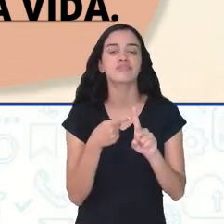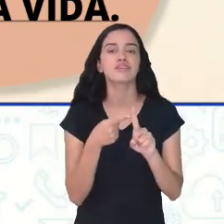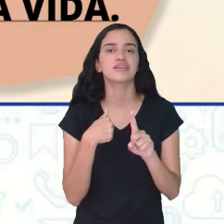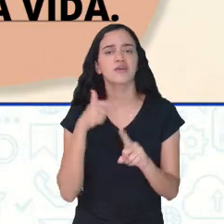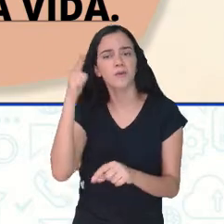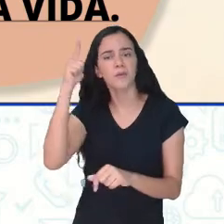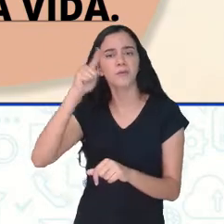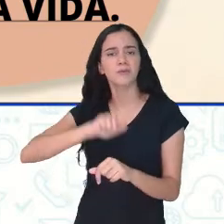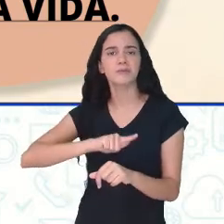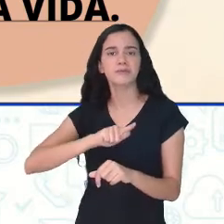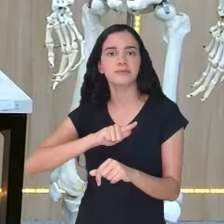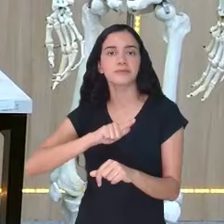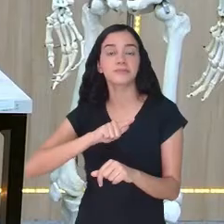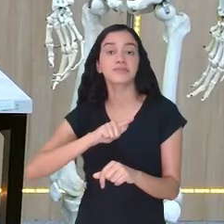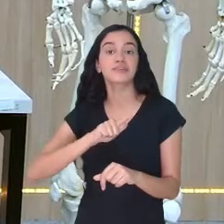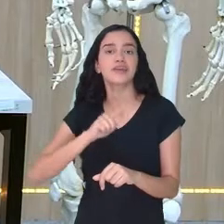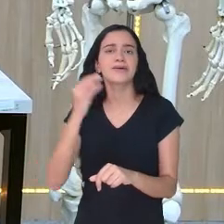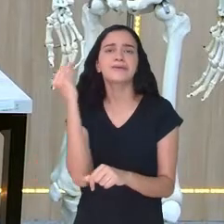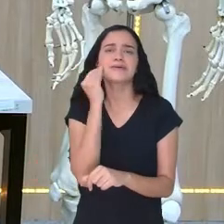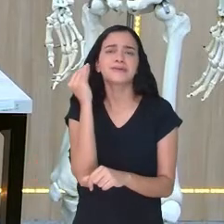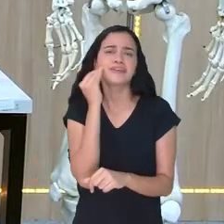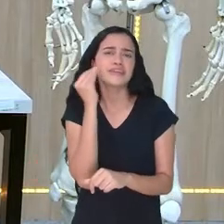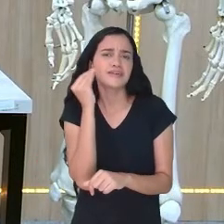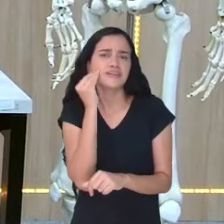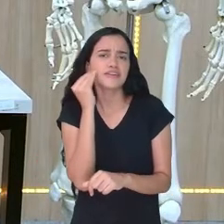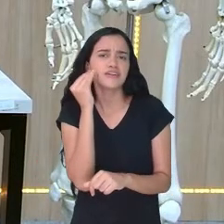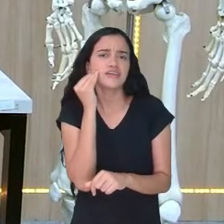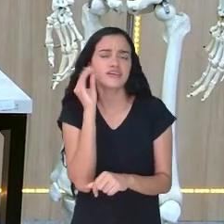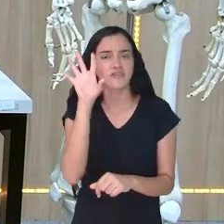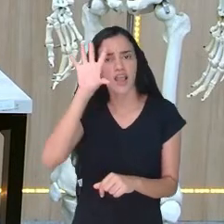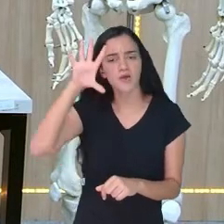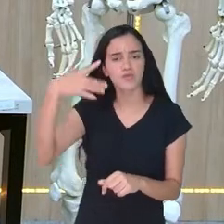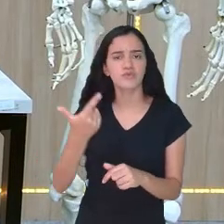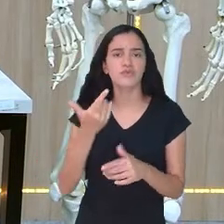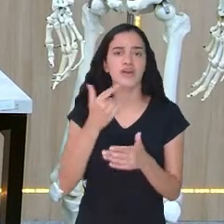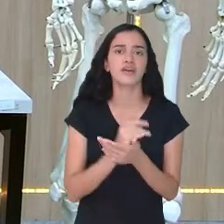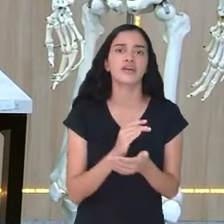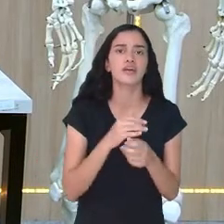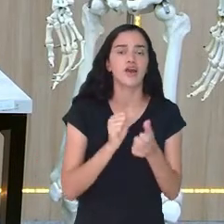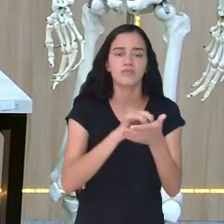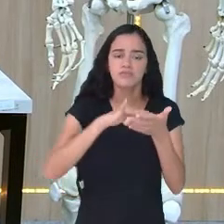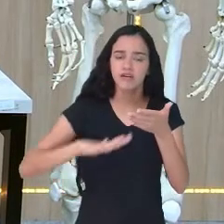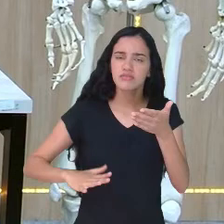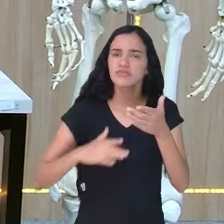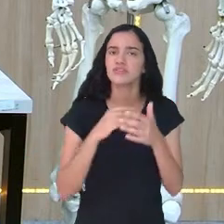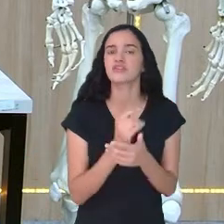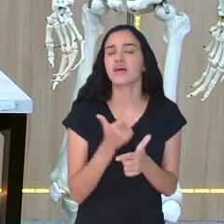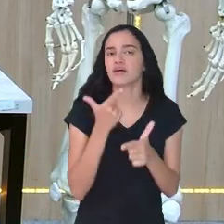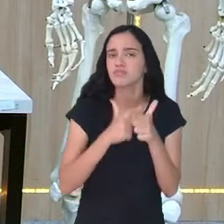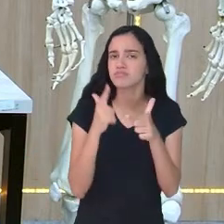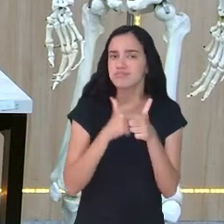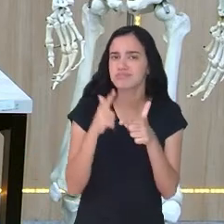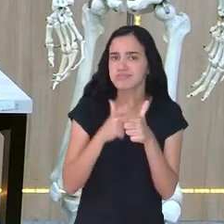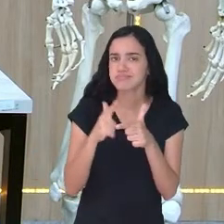esse objetivo. E para a gente testar, vai lá, vai resolver os exercícios, né? Vamos fazer mais pesquisa a respeito do